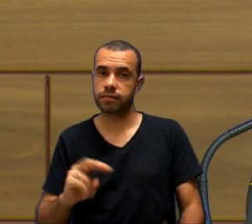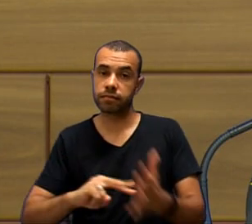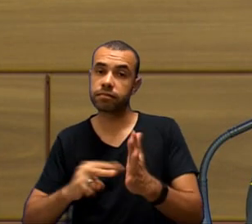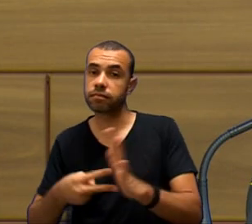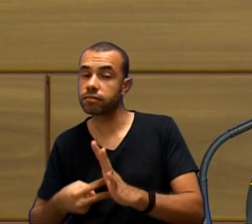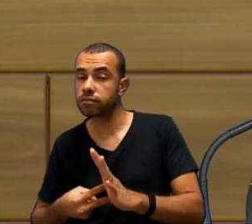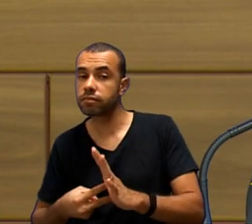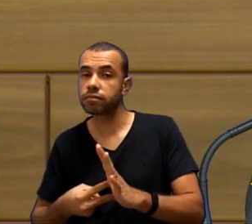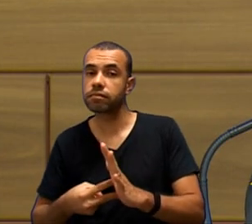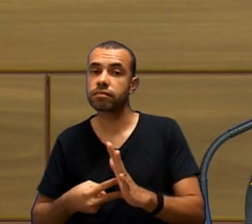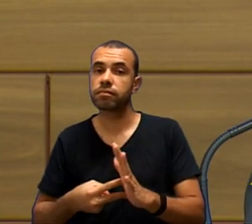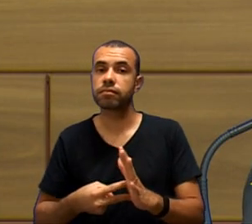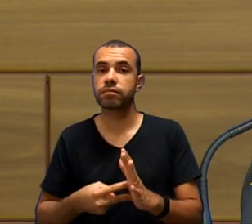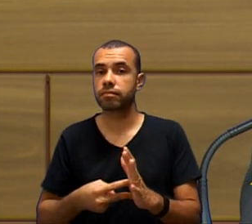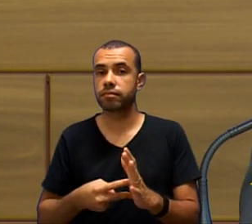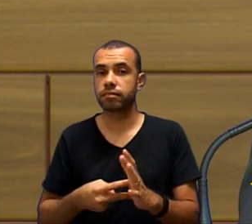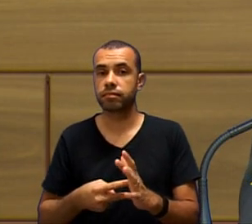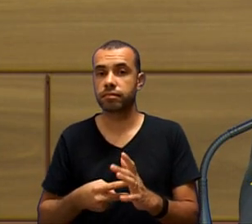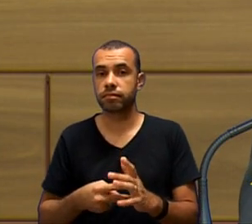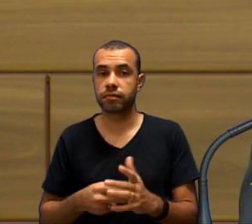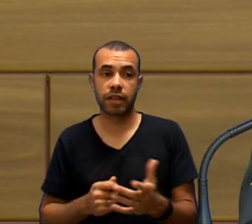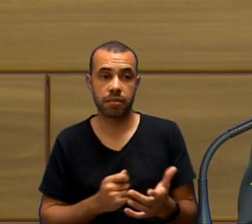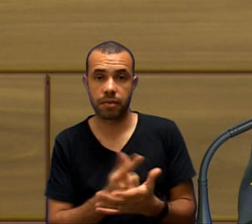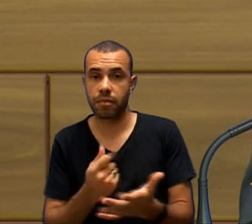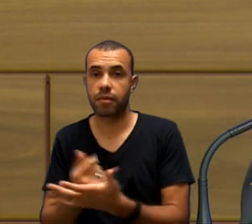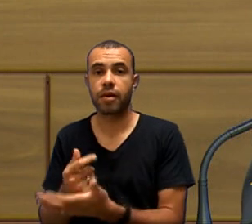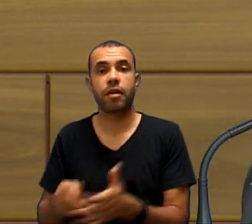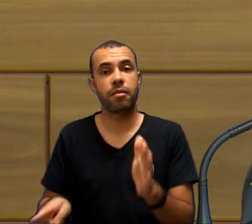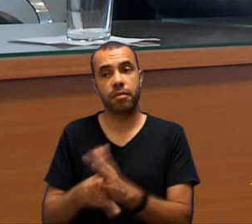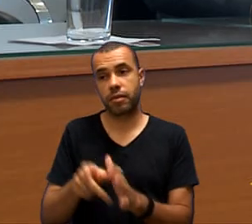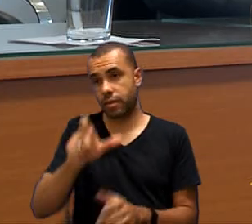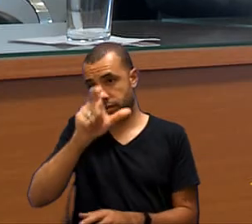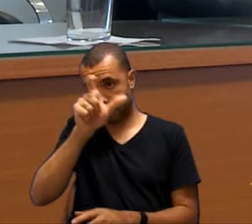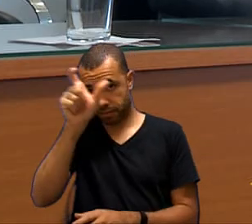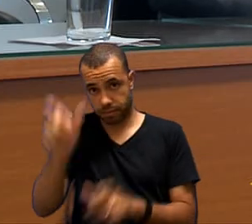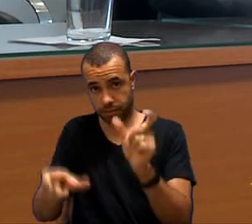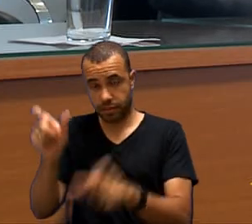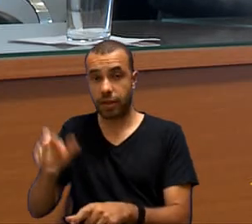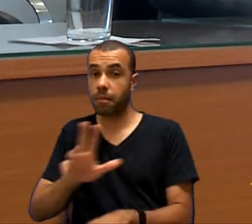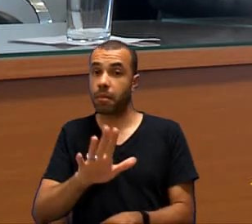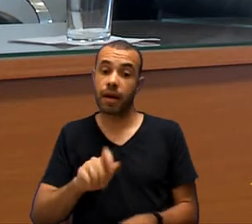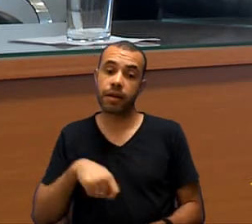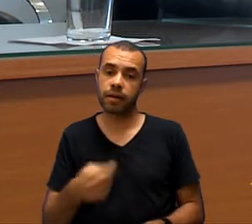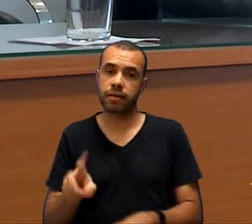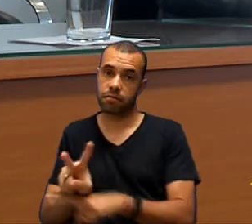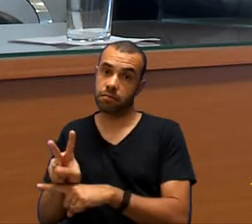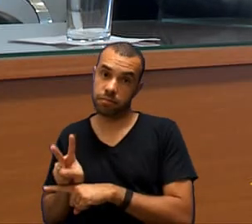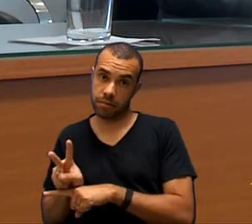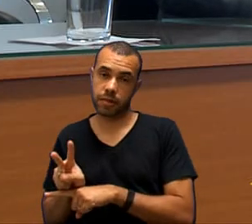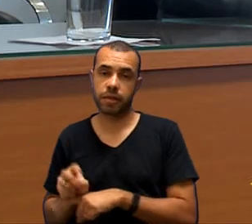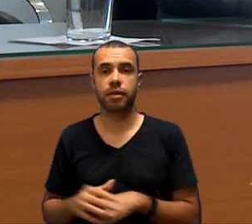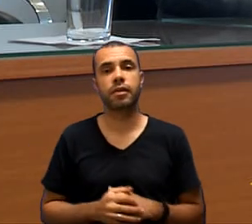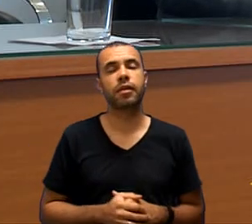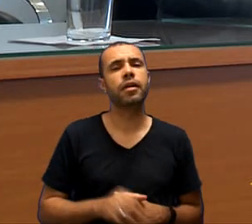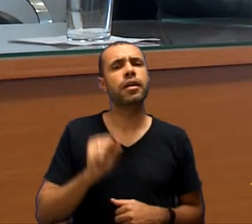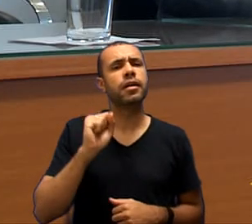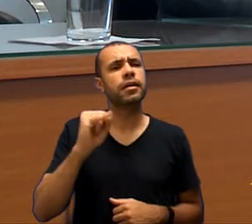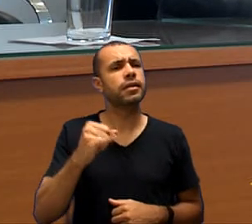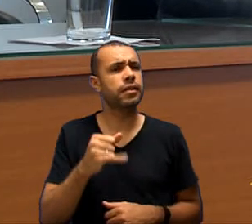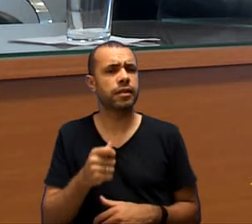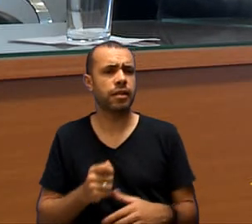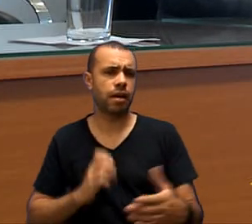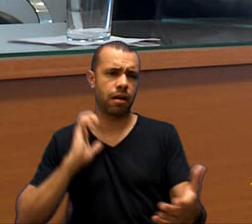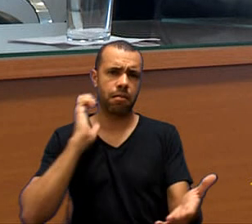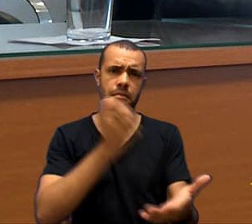representa sobre são despesas que é considerada como pessoal, mas é de precatório. Secretário, se é amortização, como é investimento? Se